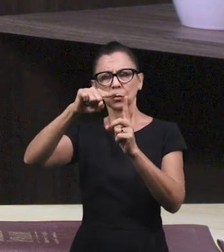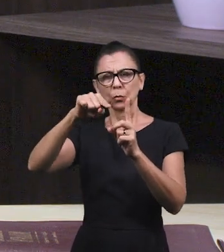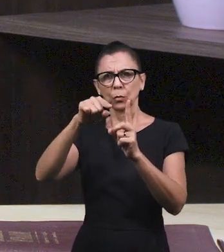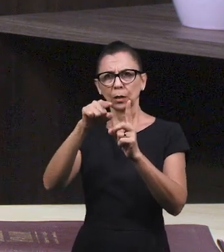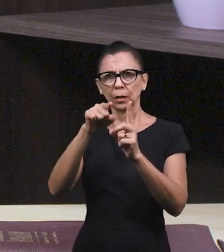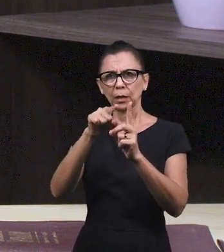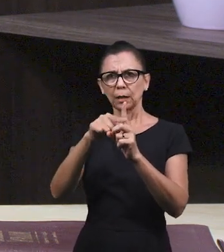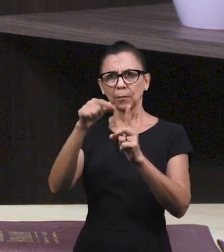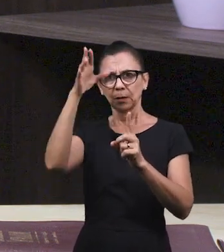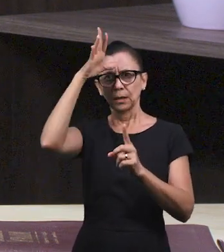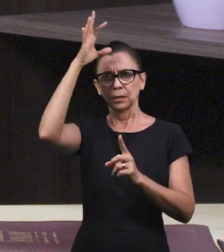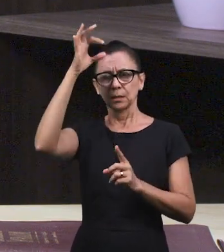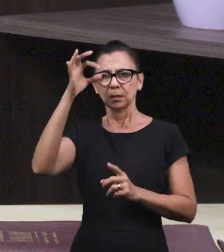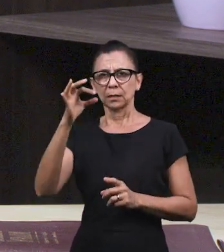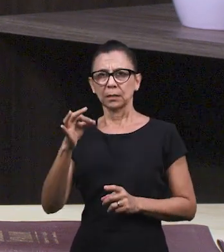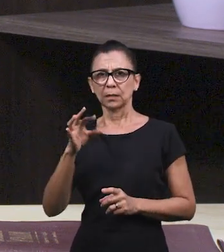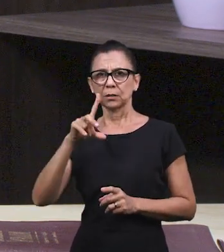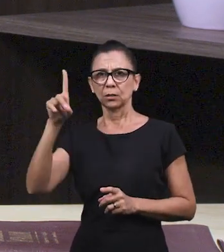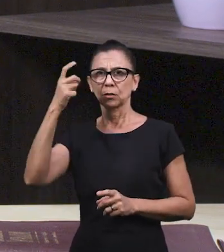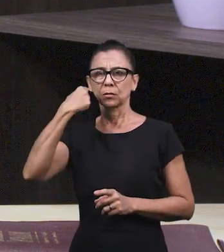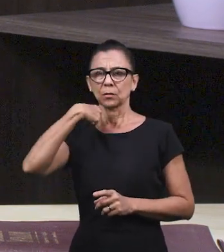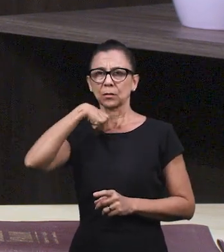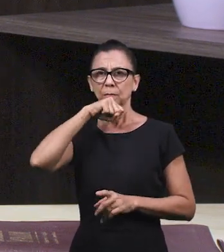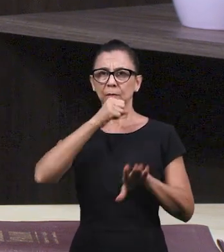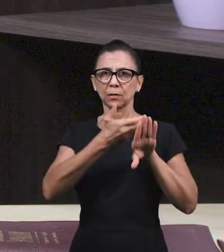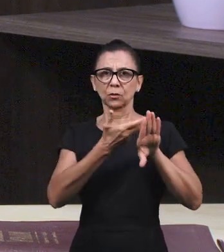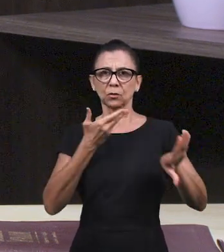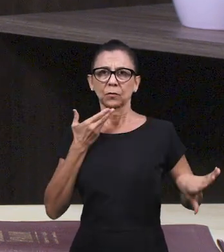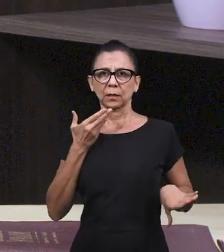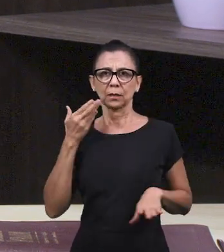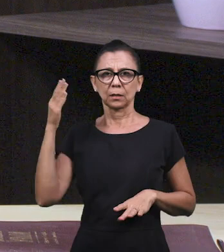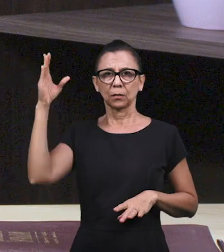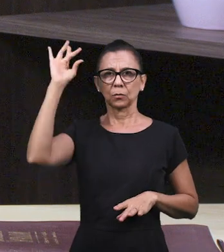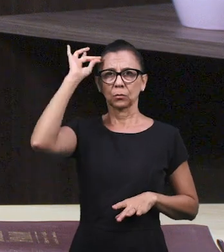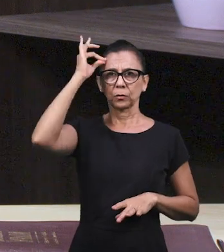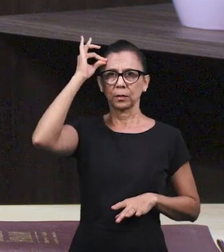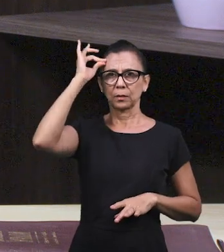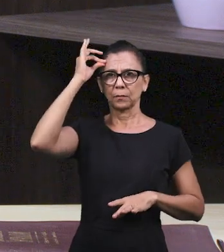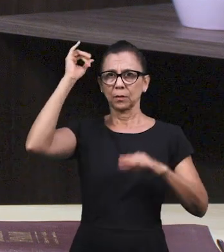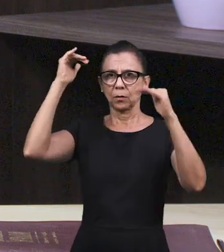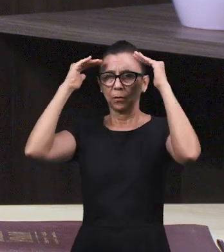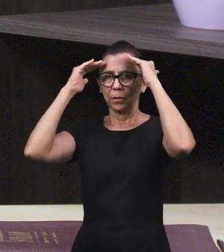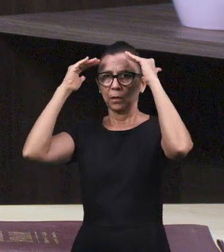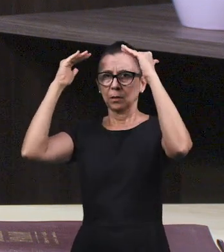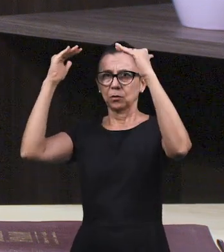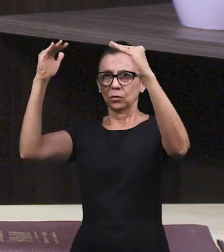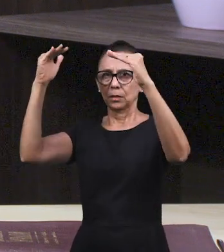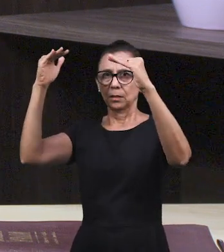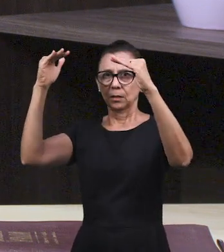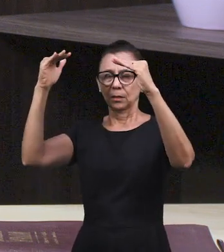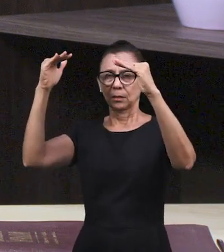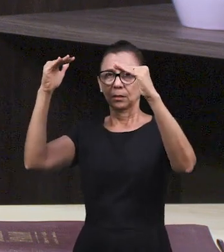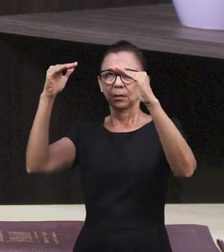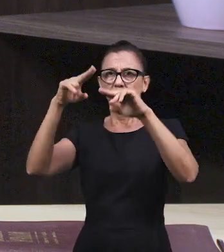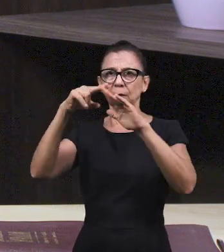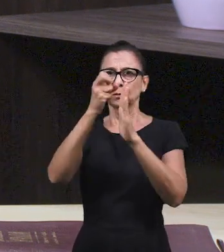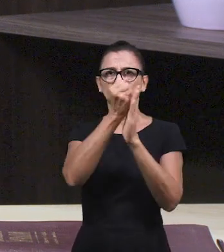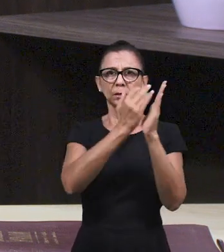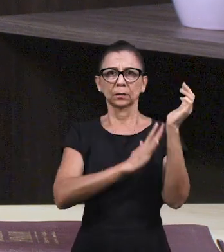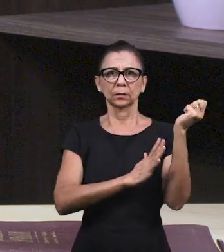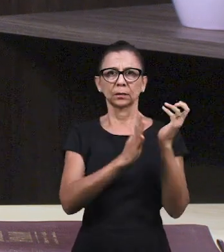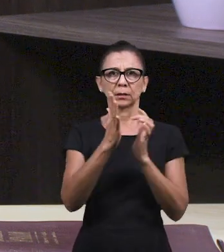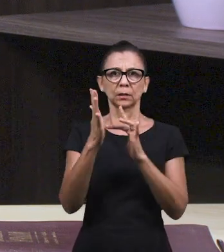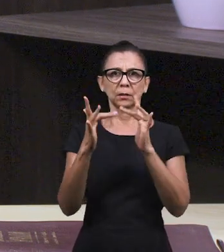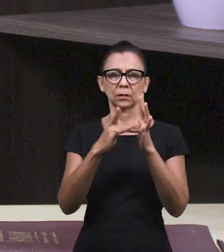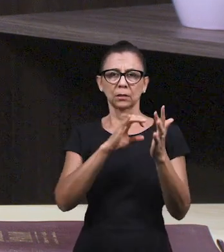Pai, em santificação do Espírito, para obediência e aspersão do sangue de Jesus Cristo,